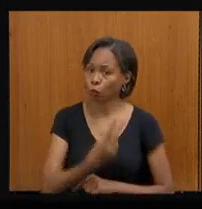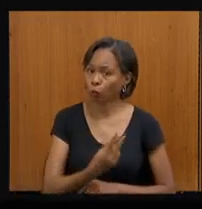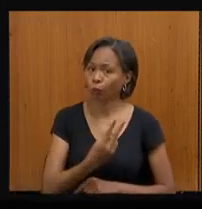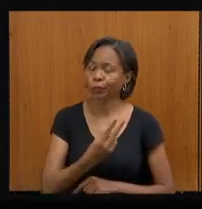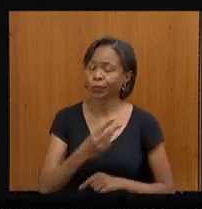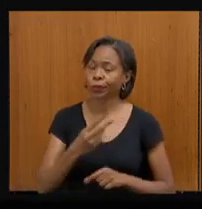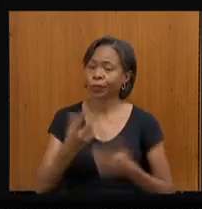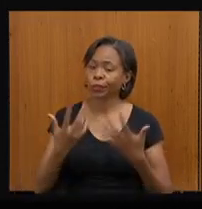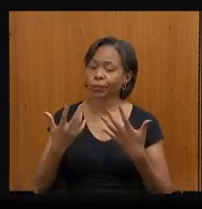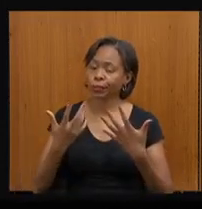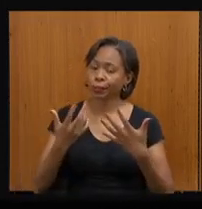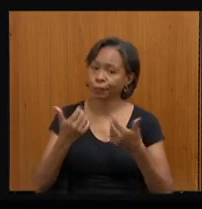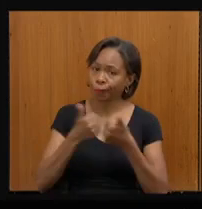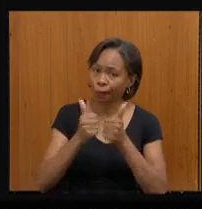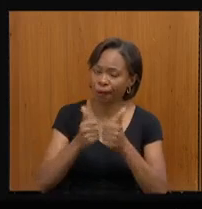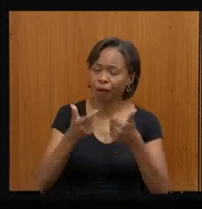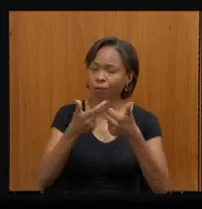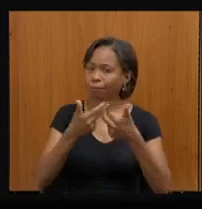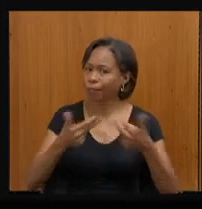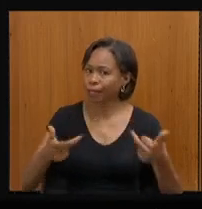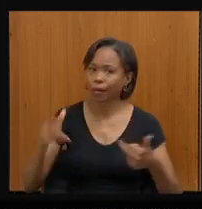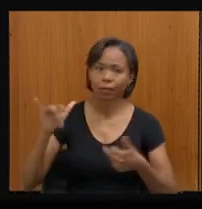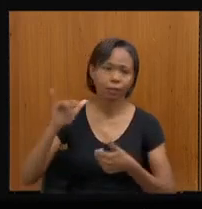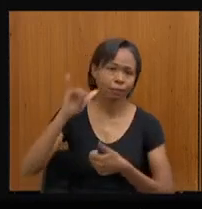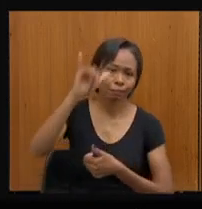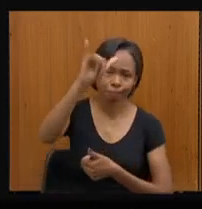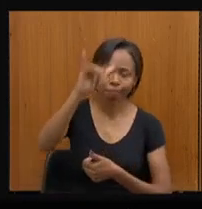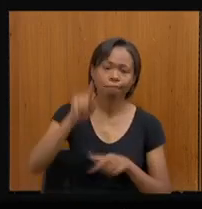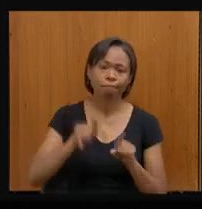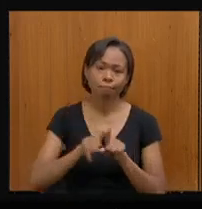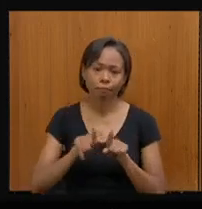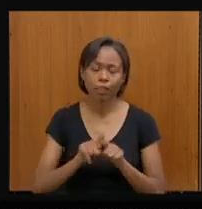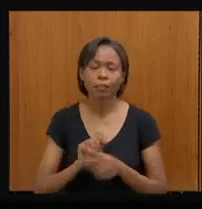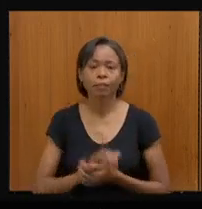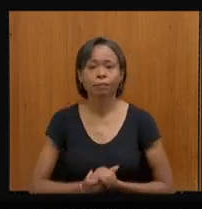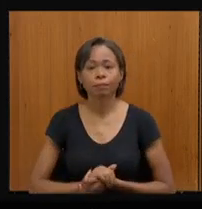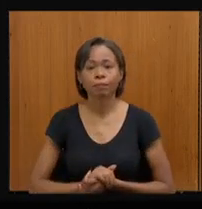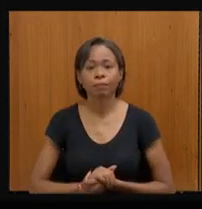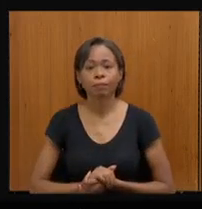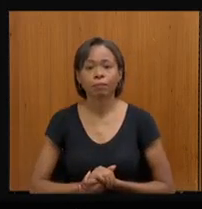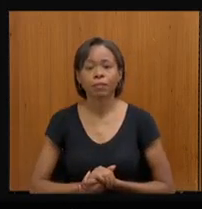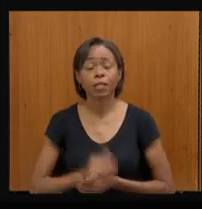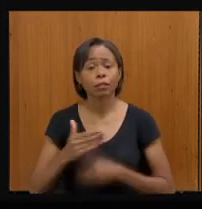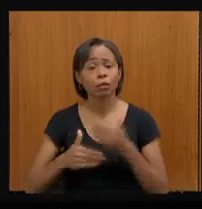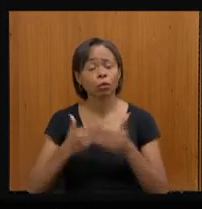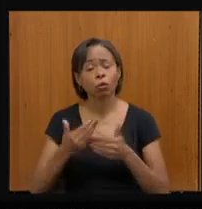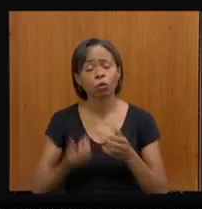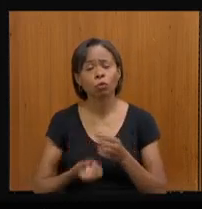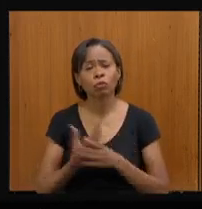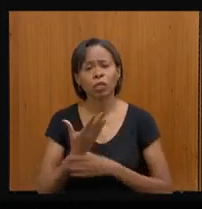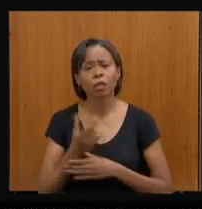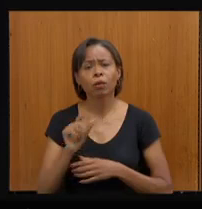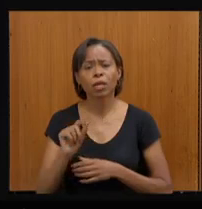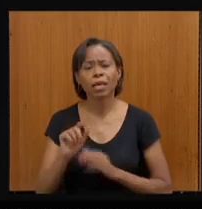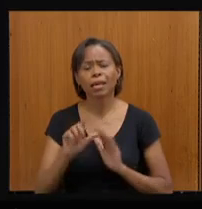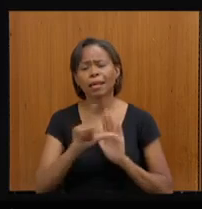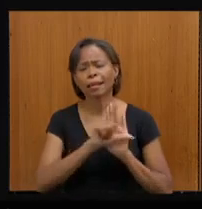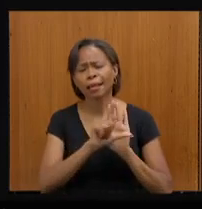Ferroviário e Aero e desenvolver um arcabouço de lei que regulamenta